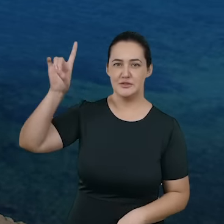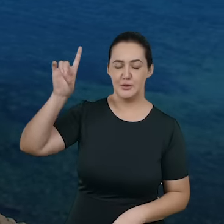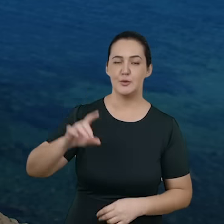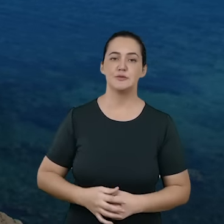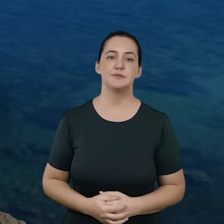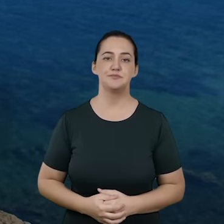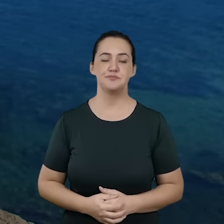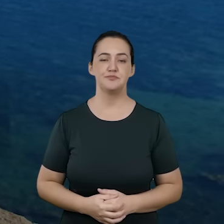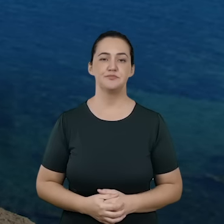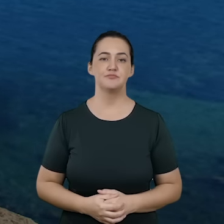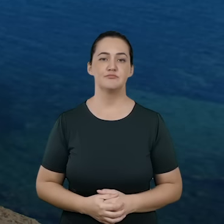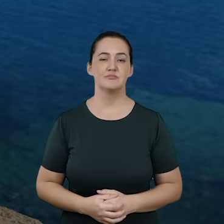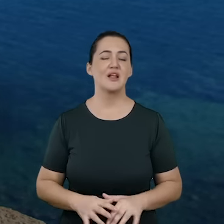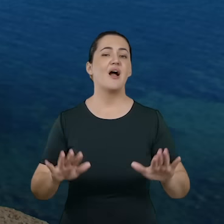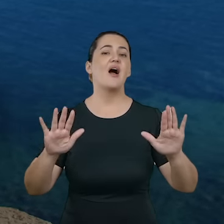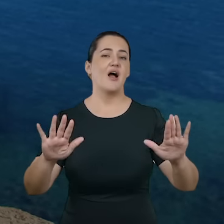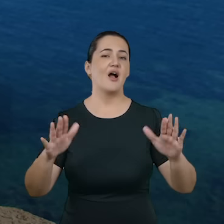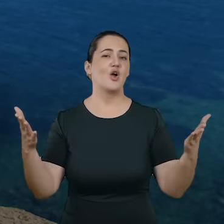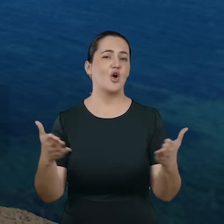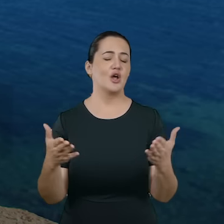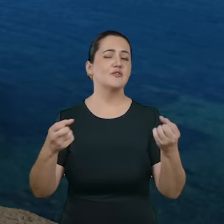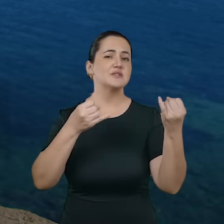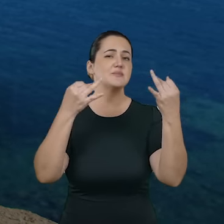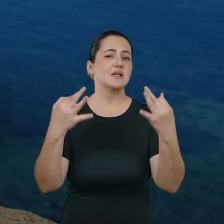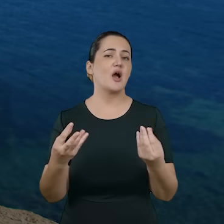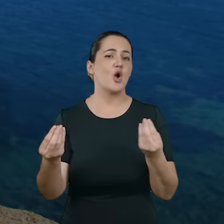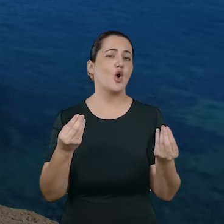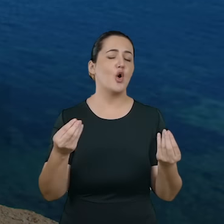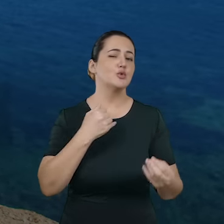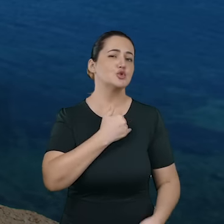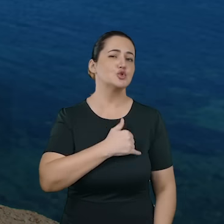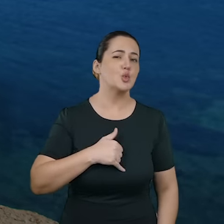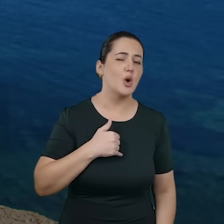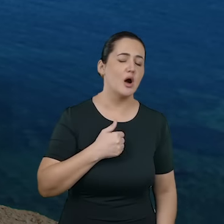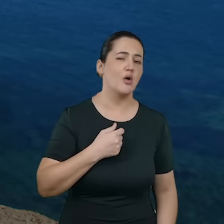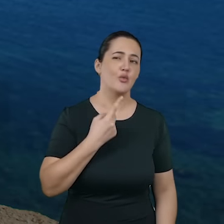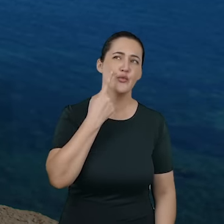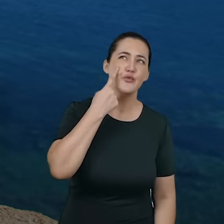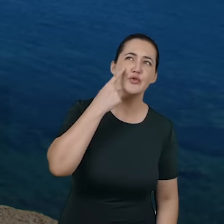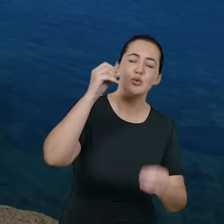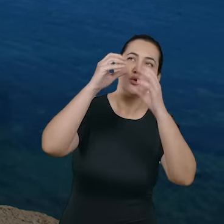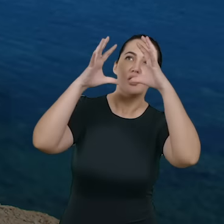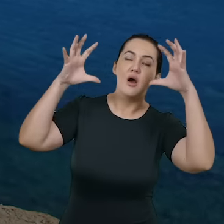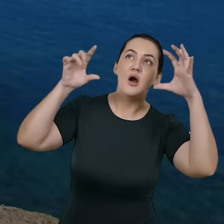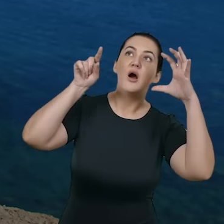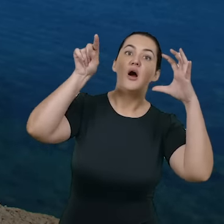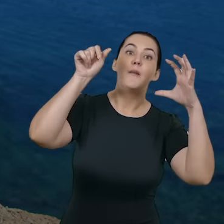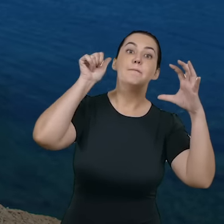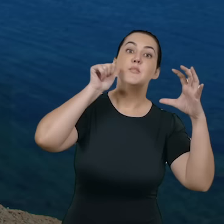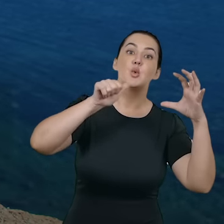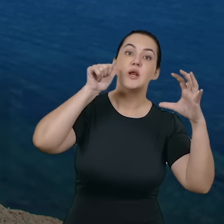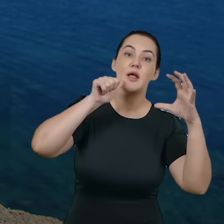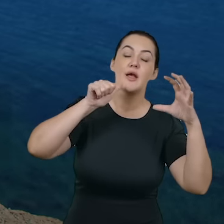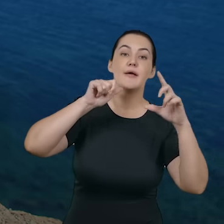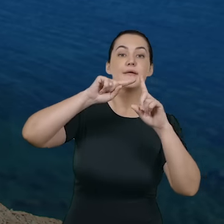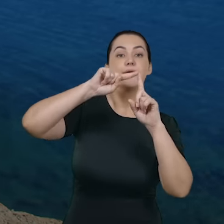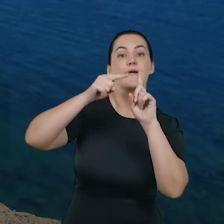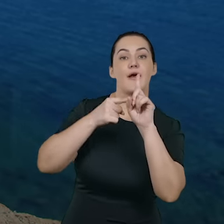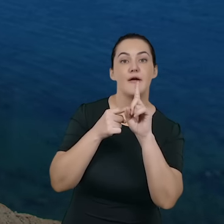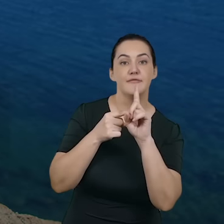Mas vamos agora aos elementos literários dessa visão do capítulo 12 do Apocalipse. Uma mulher que grita com dores